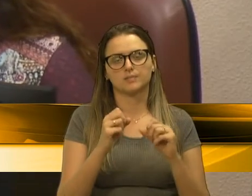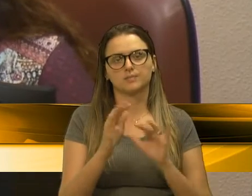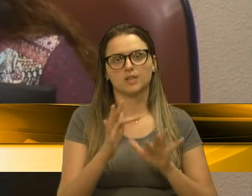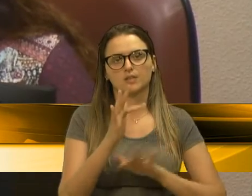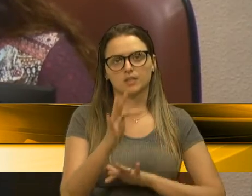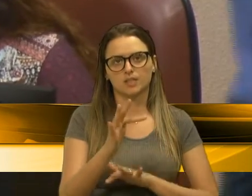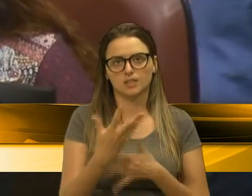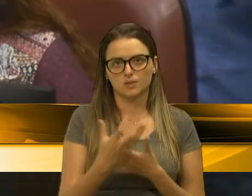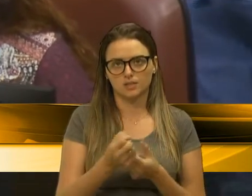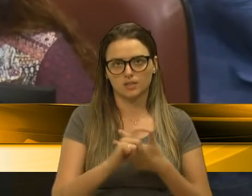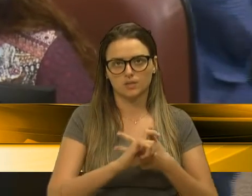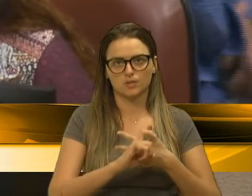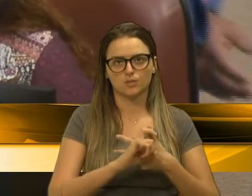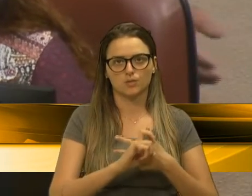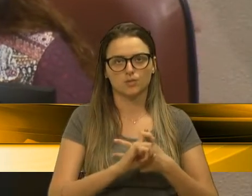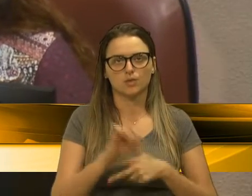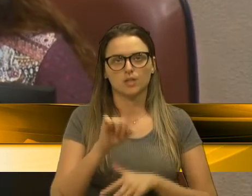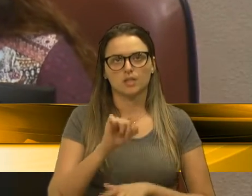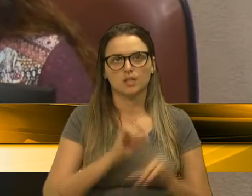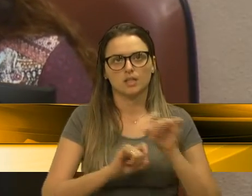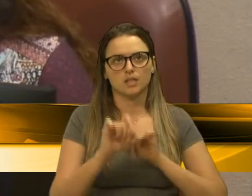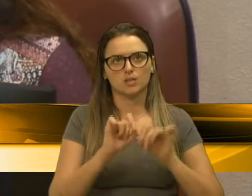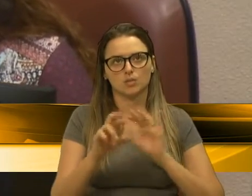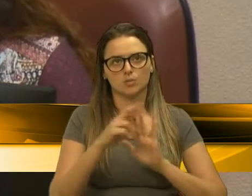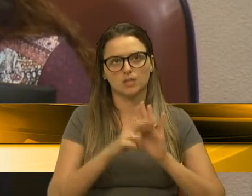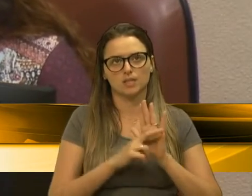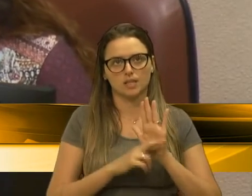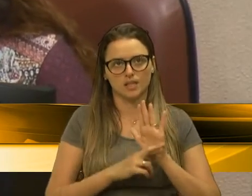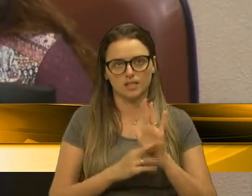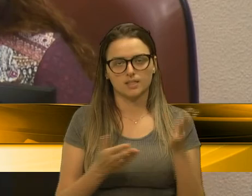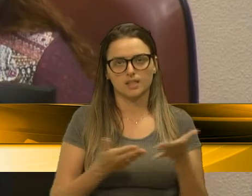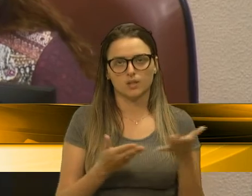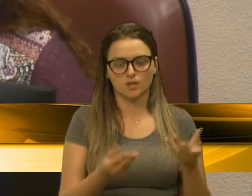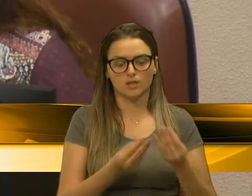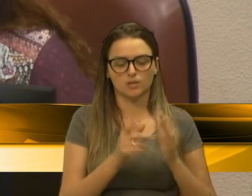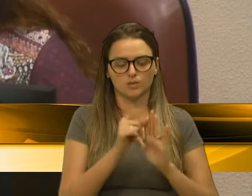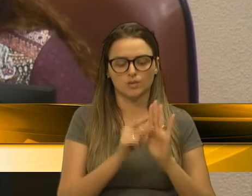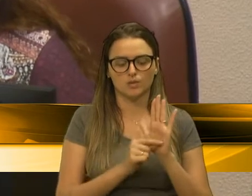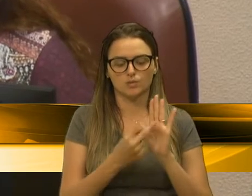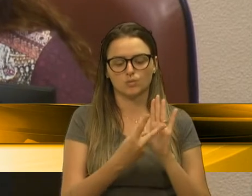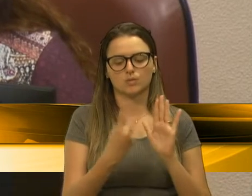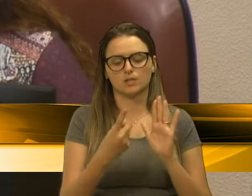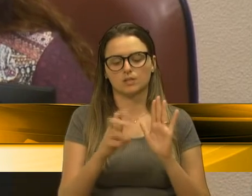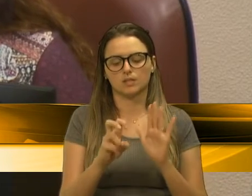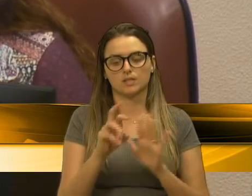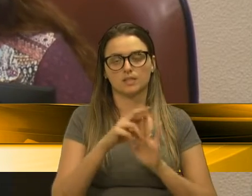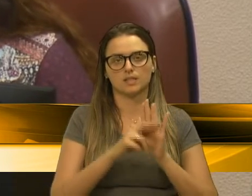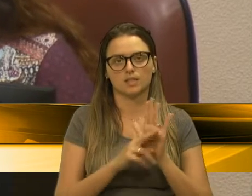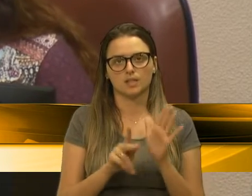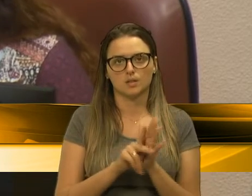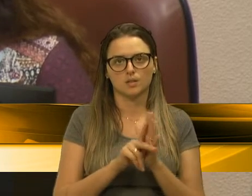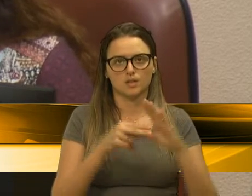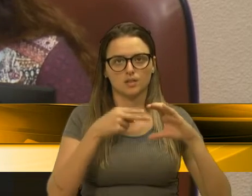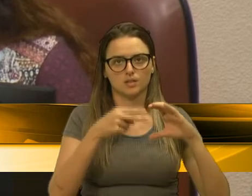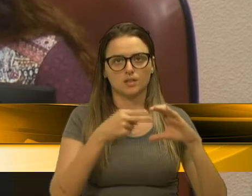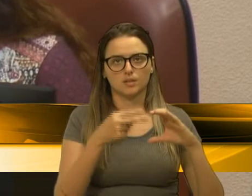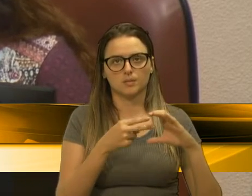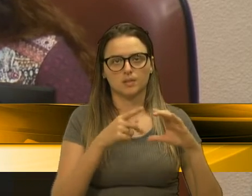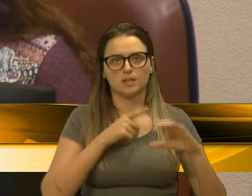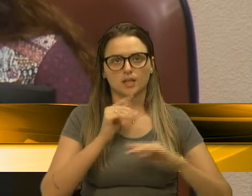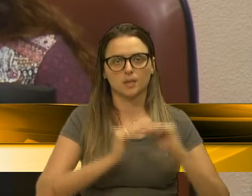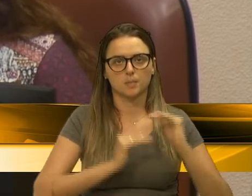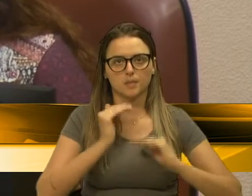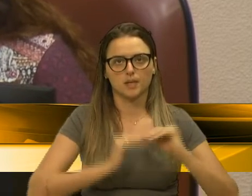Poder Executivo que exorbitem do poder regulamentar e que está recepcionada no artigo 215 do Regimento Interno,